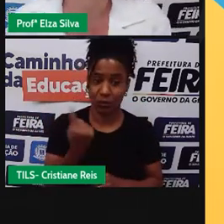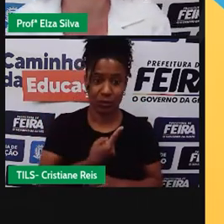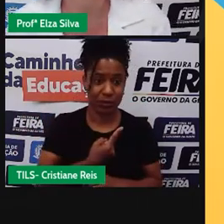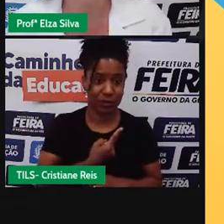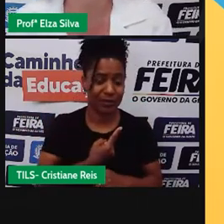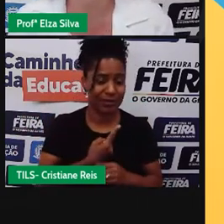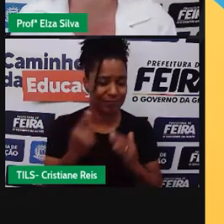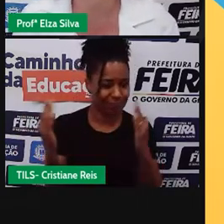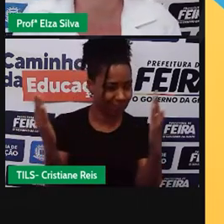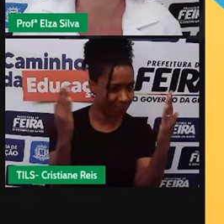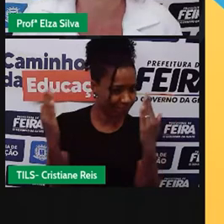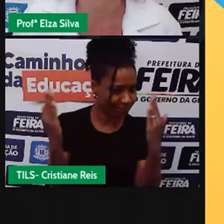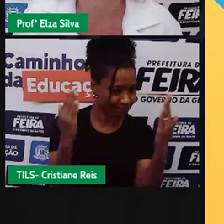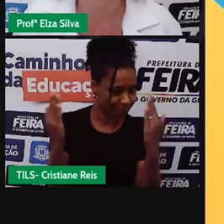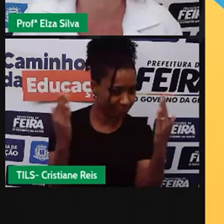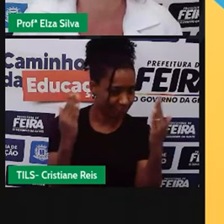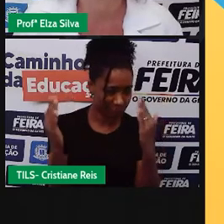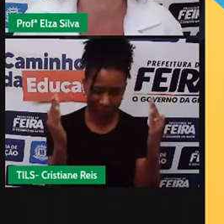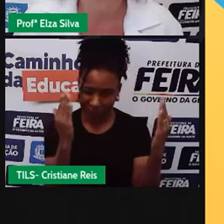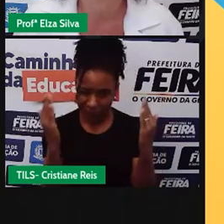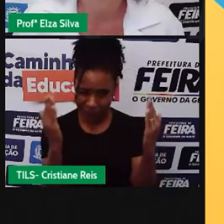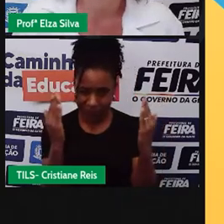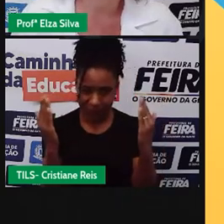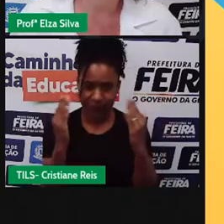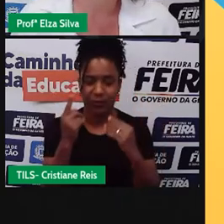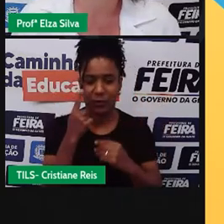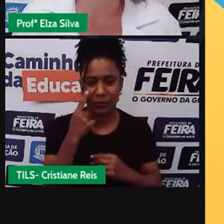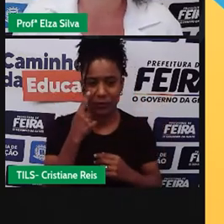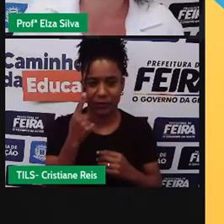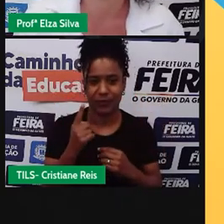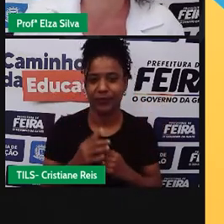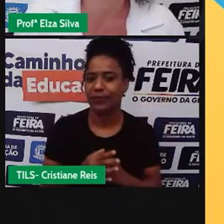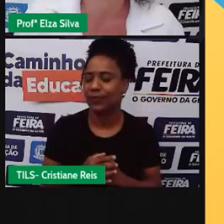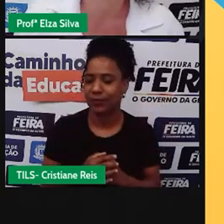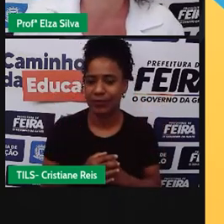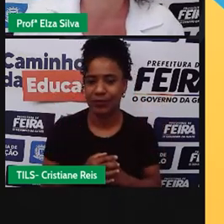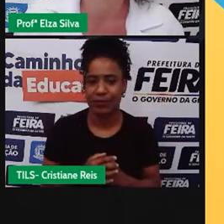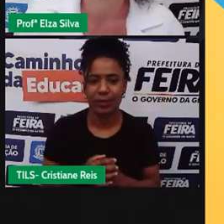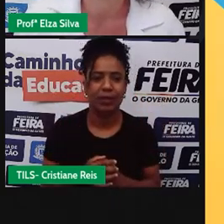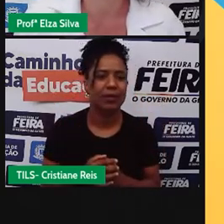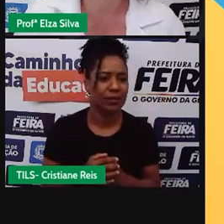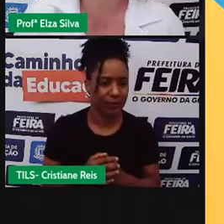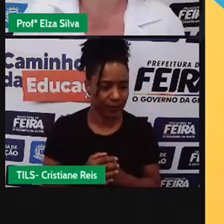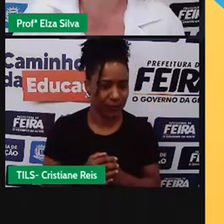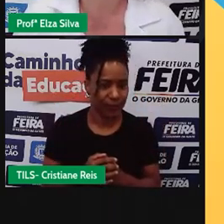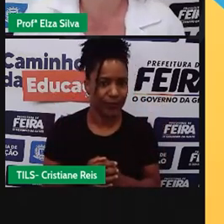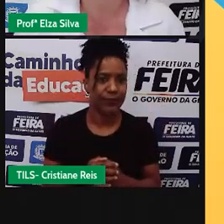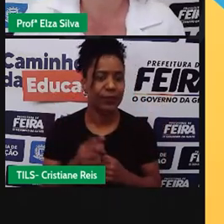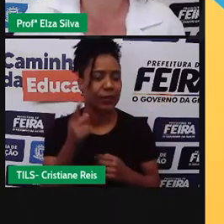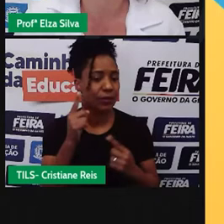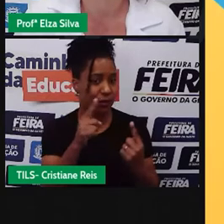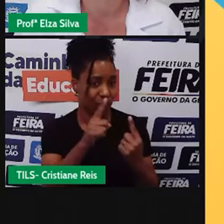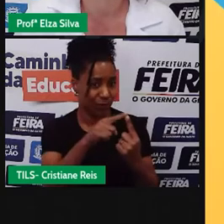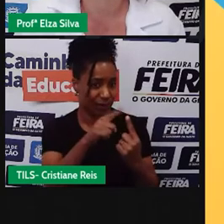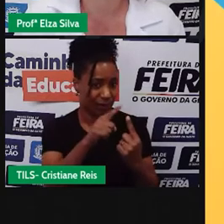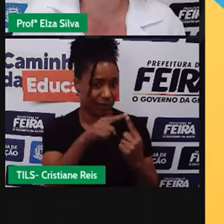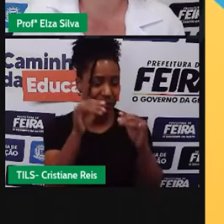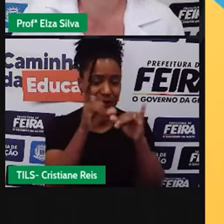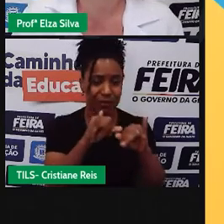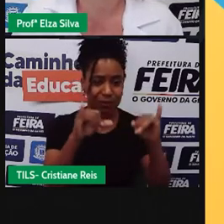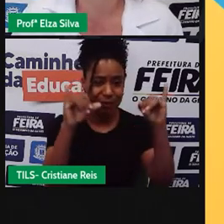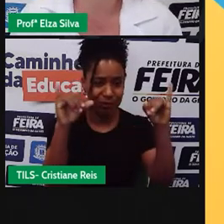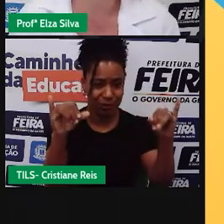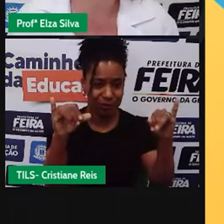as semelhanças e diferenças. No primeiro anúncio, ele especifica que